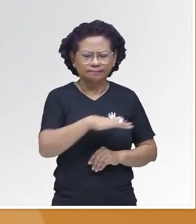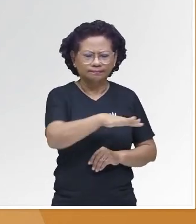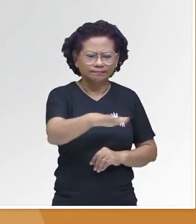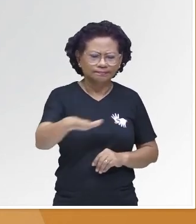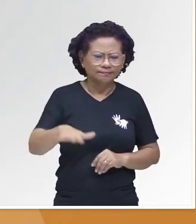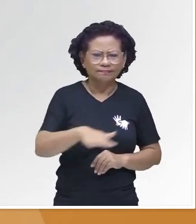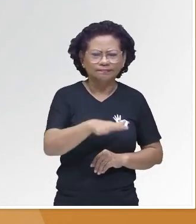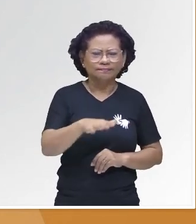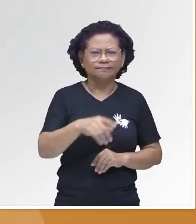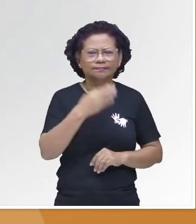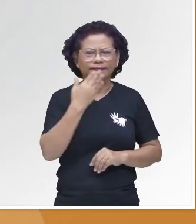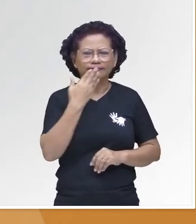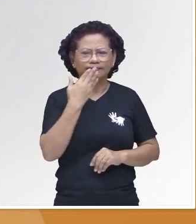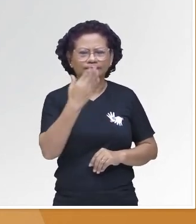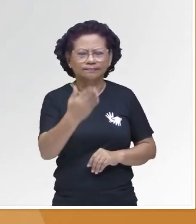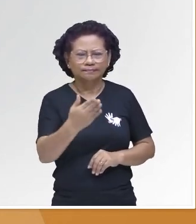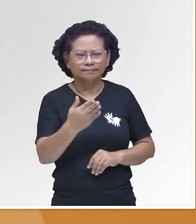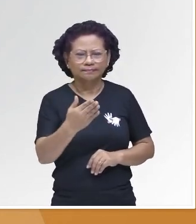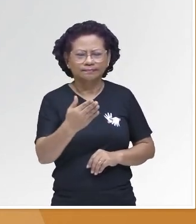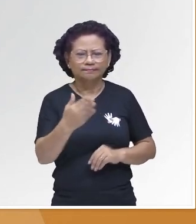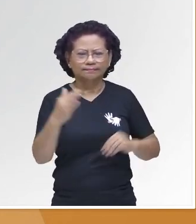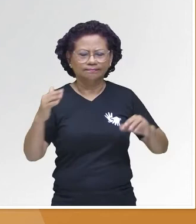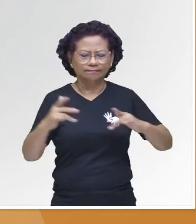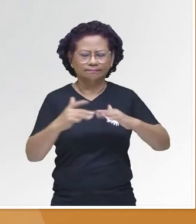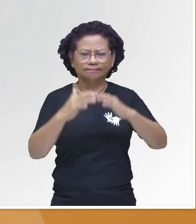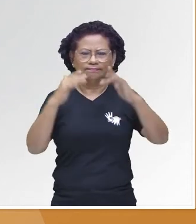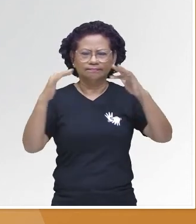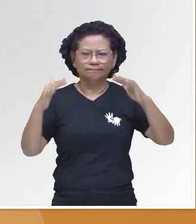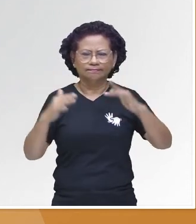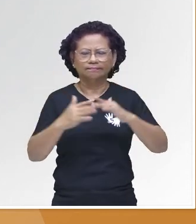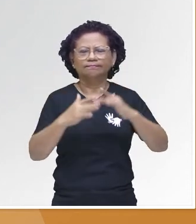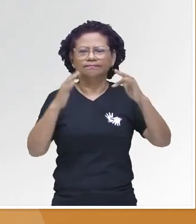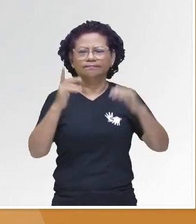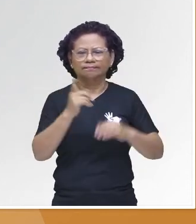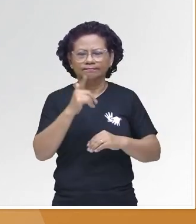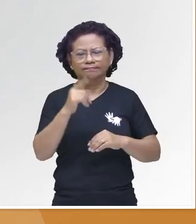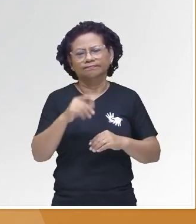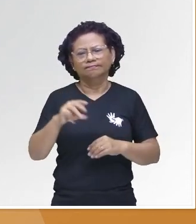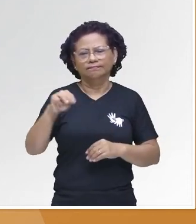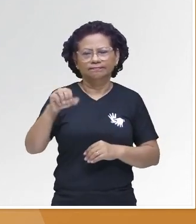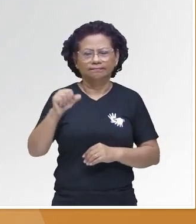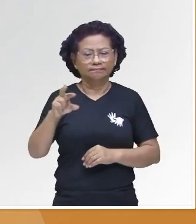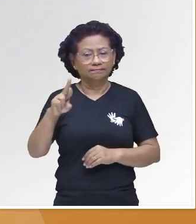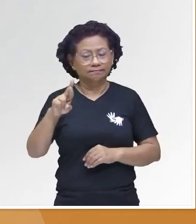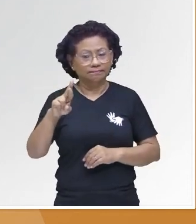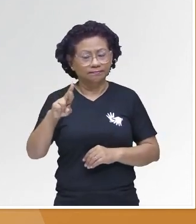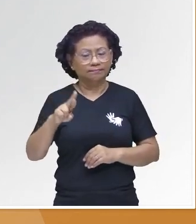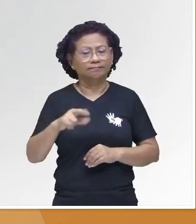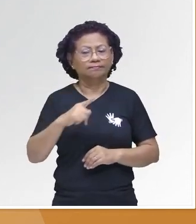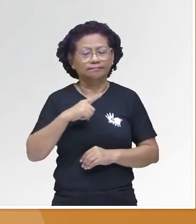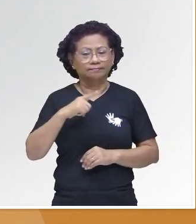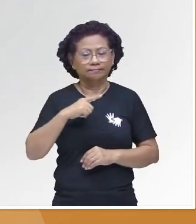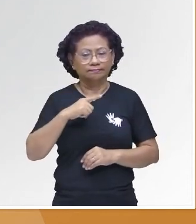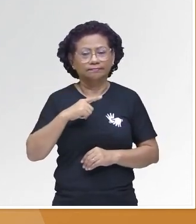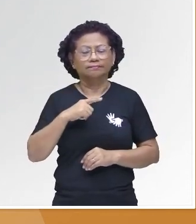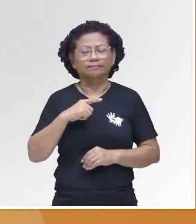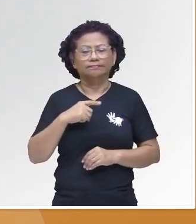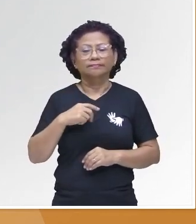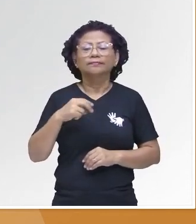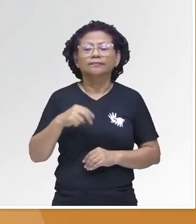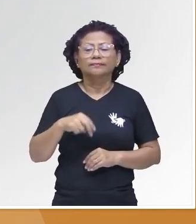movimentação do vento vai ser maior, né? Aqui no Brasil a gente pode citar ali a região Nordeste, principalmente,